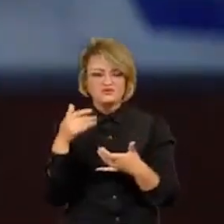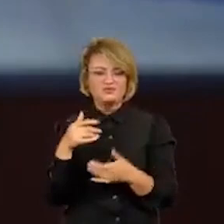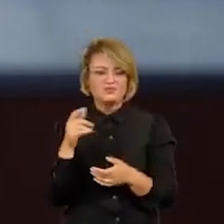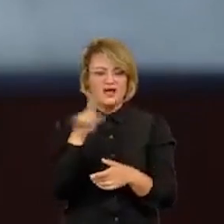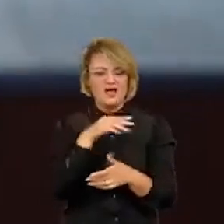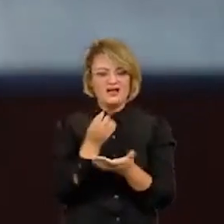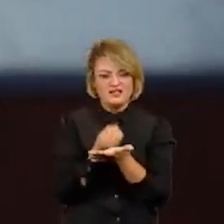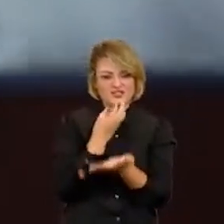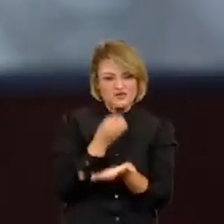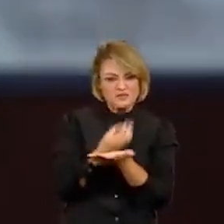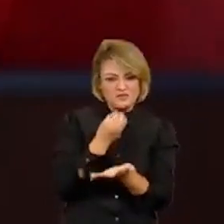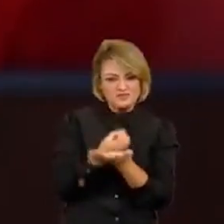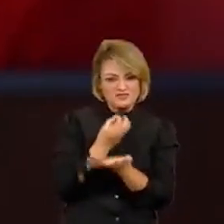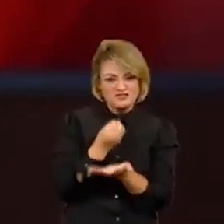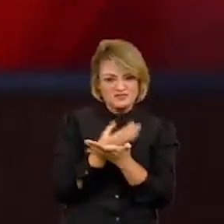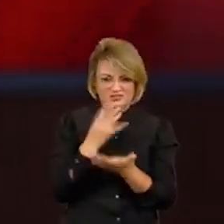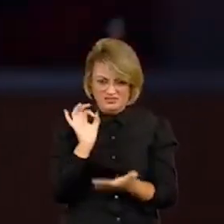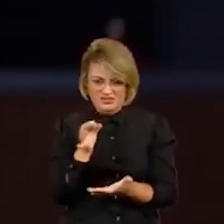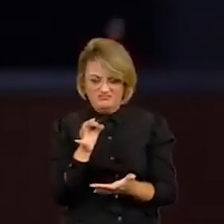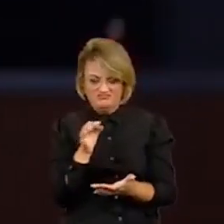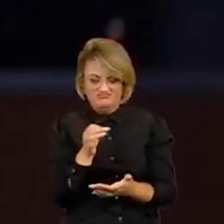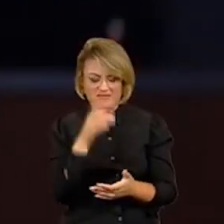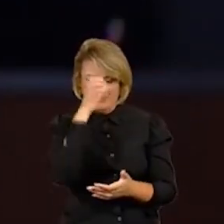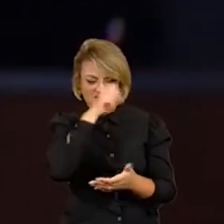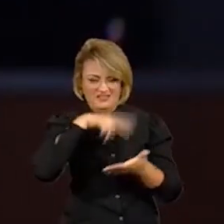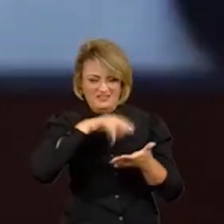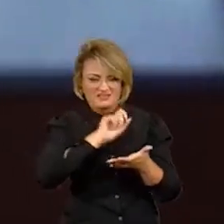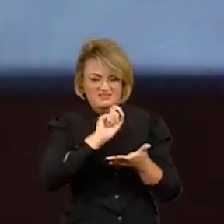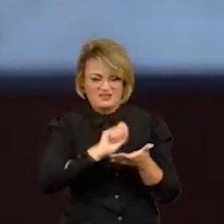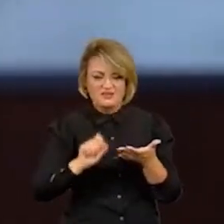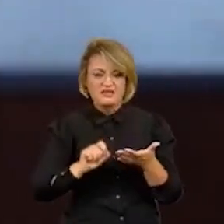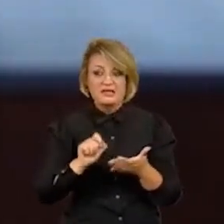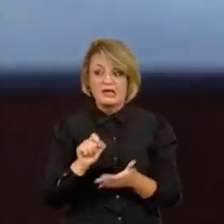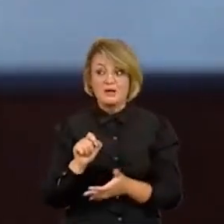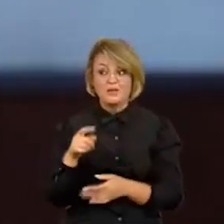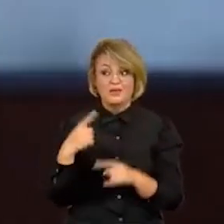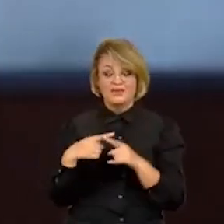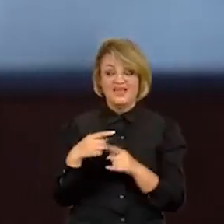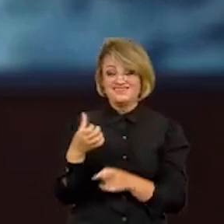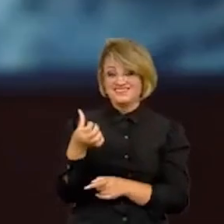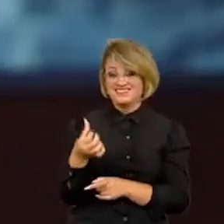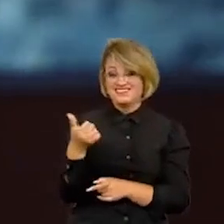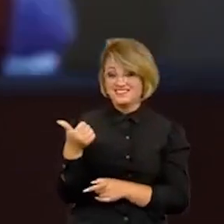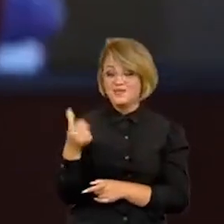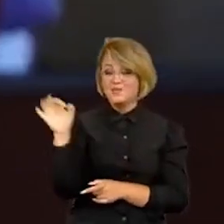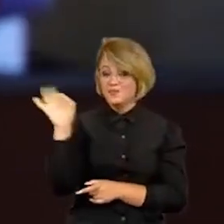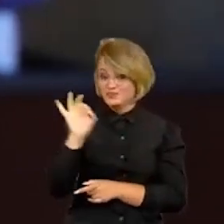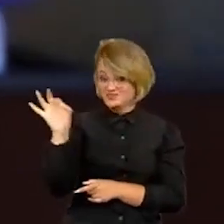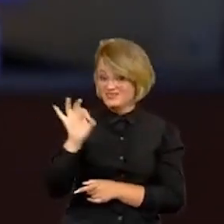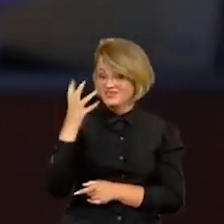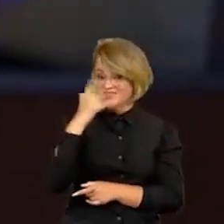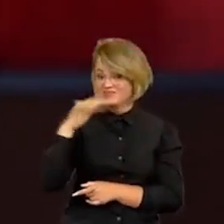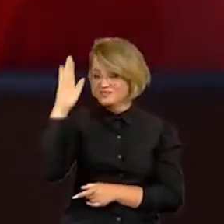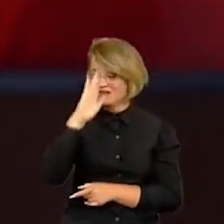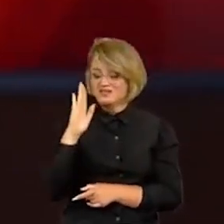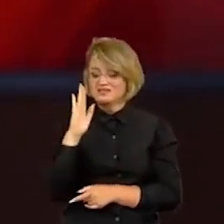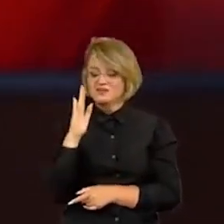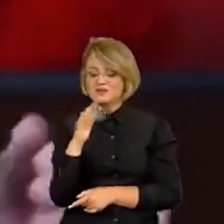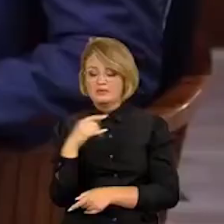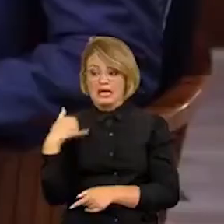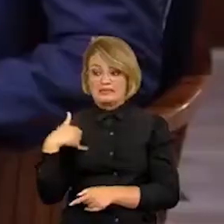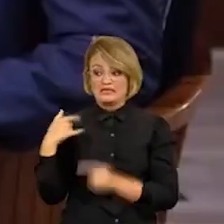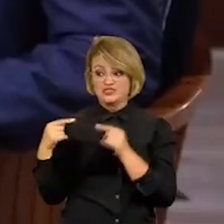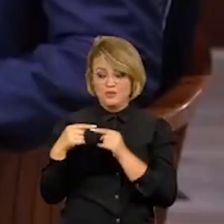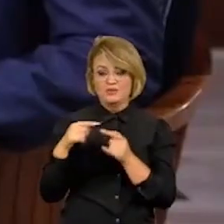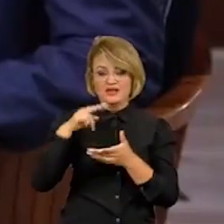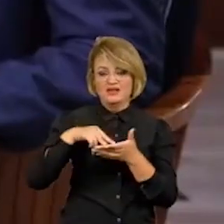61% das crianças no Brasil não aprendem a ler e escrever na idade certa. Isso, presidente, compromete toda a evolução dos anos da educação básica. Uhum. O